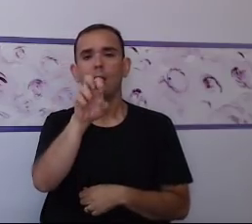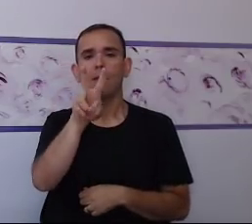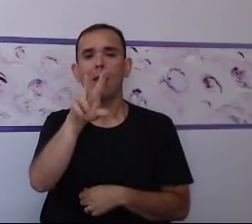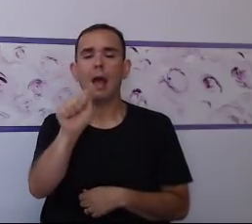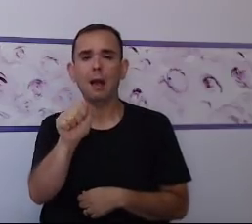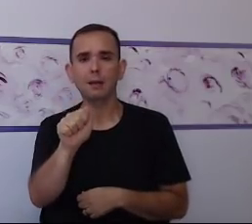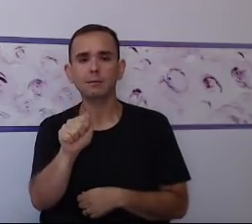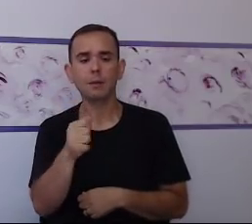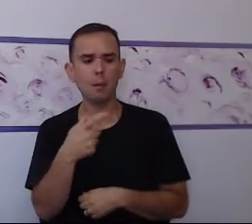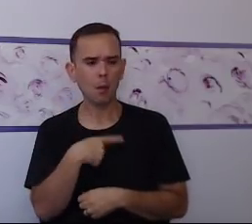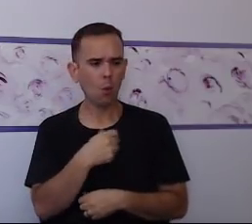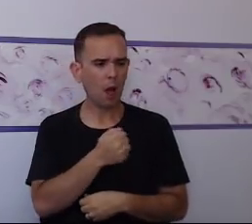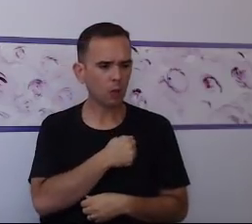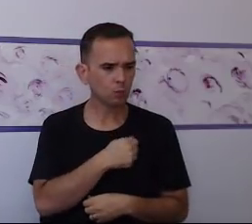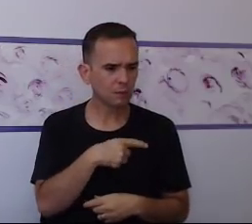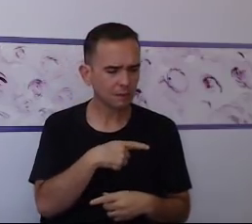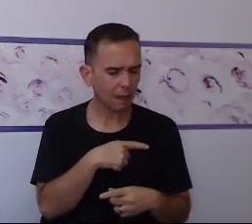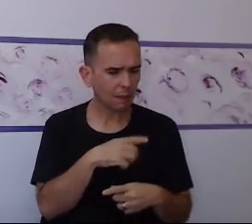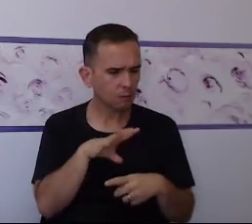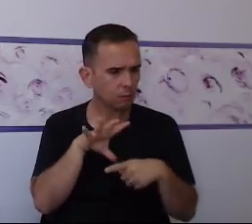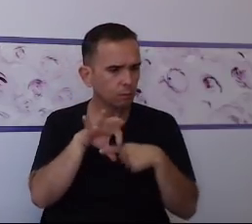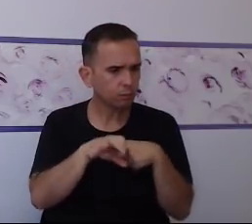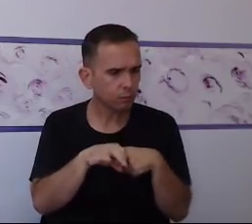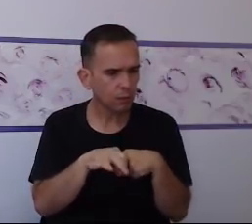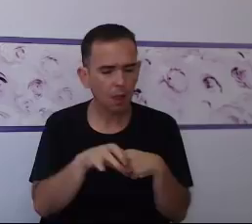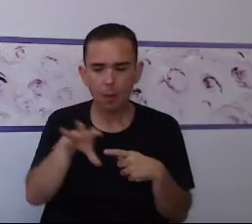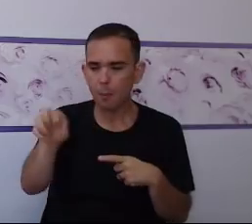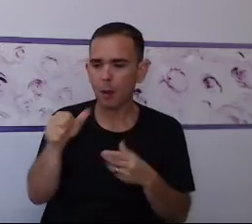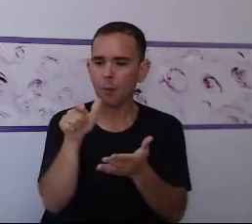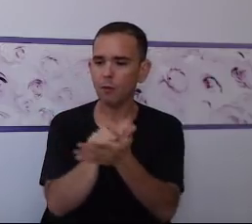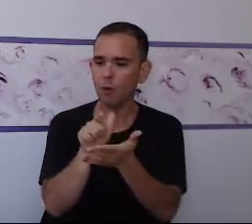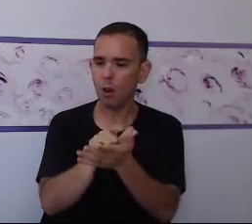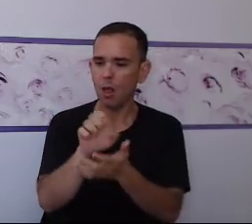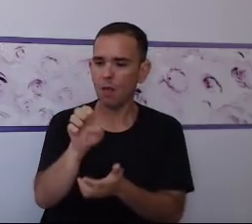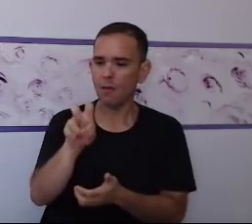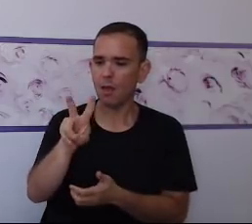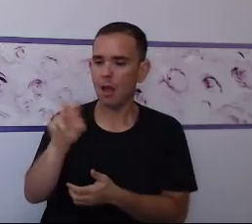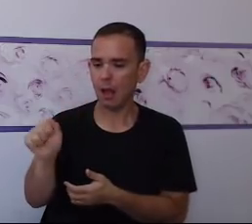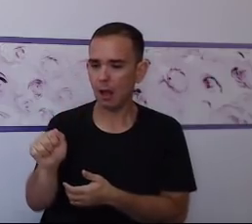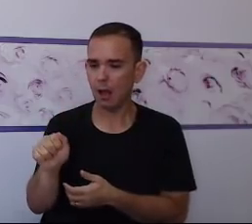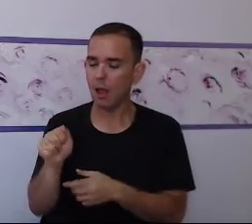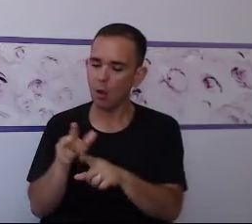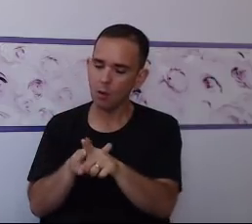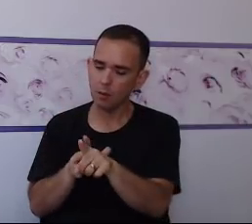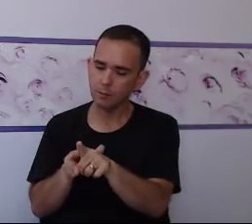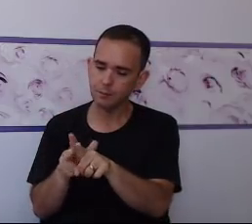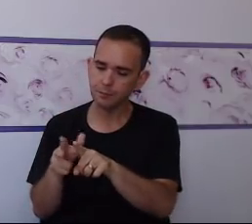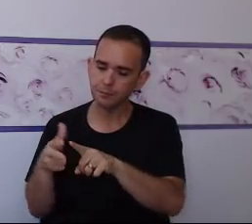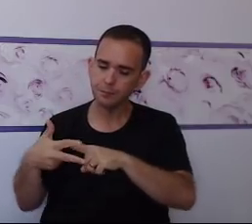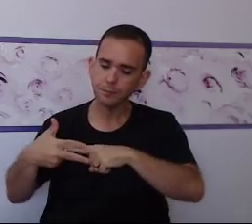Né? Meu aluno tem uma apreensão palmar cilíndrica, eu pego uma folha de EVA, onde eu corto ela